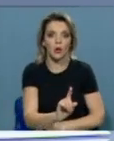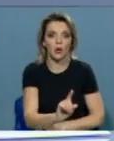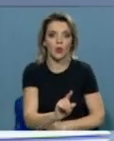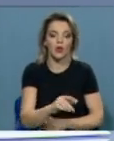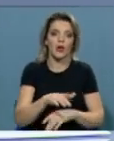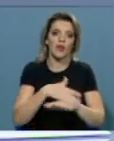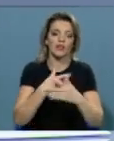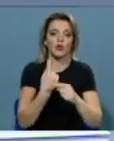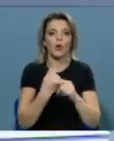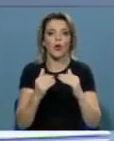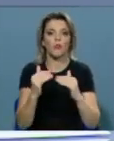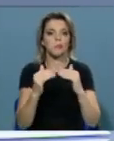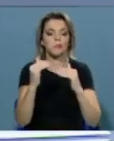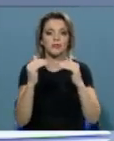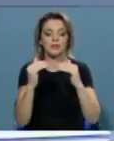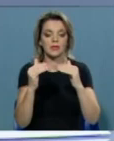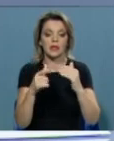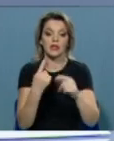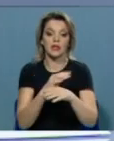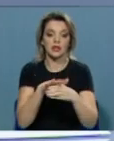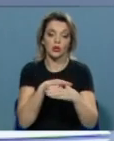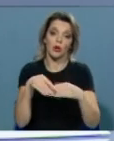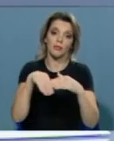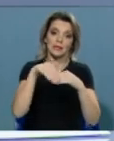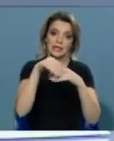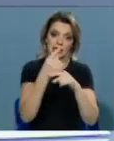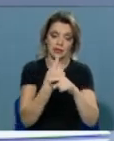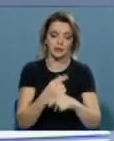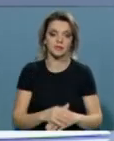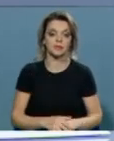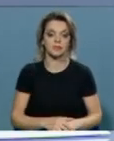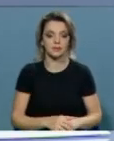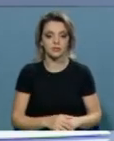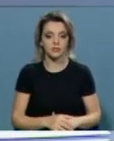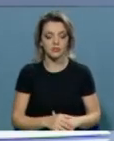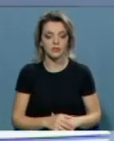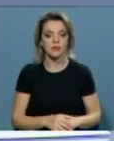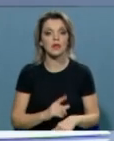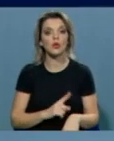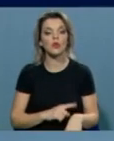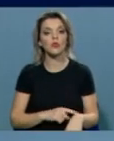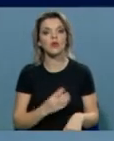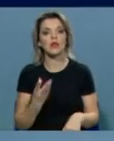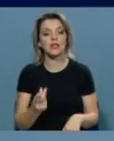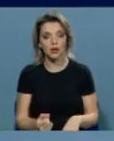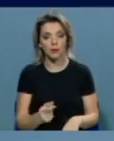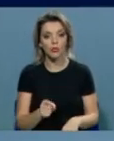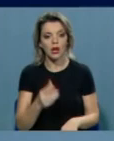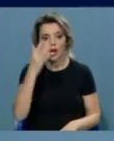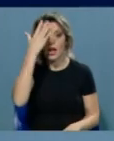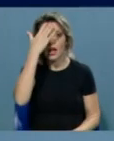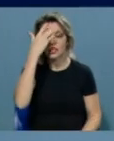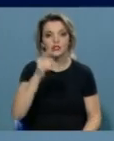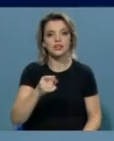emparelhados que é uma situação extraordinária medidas extraordinárias por quanto tempo é que acha que